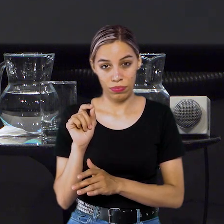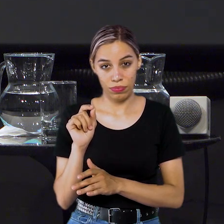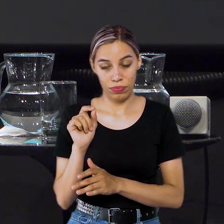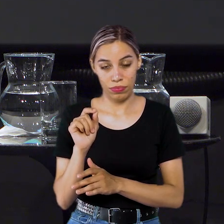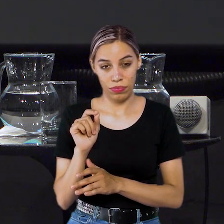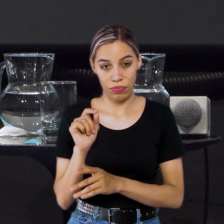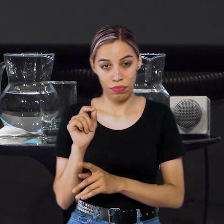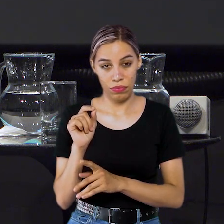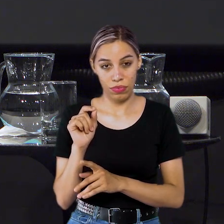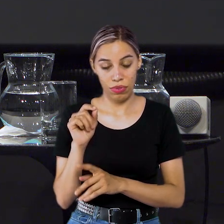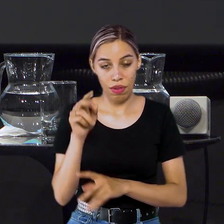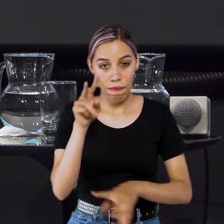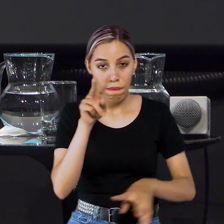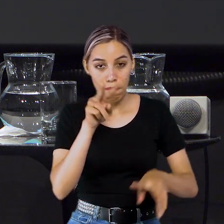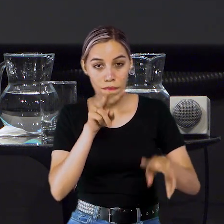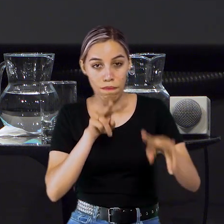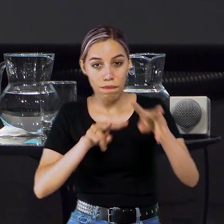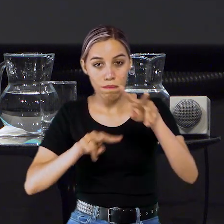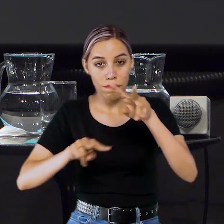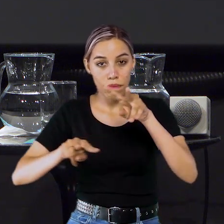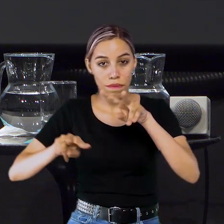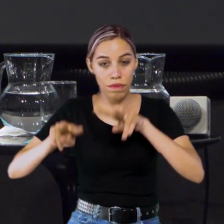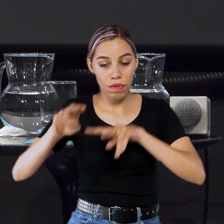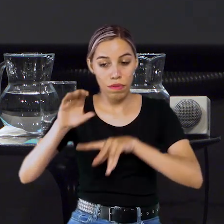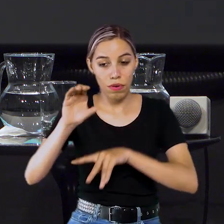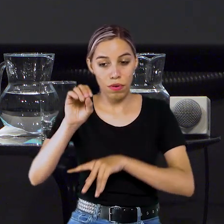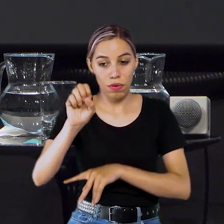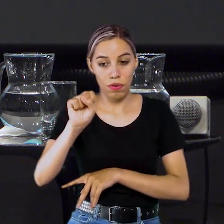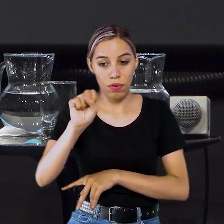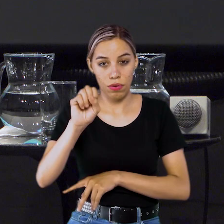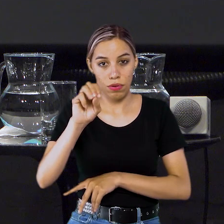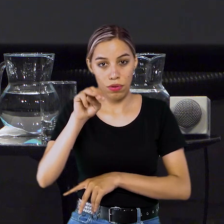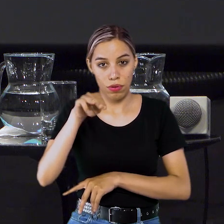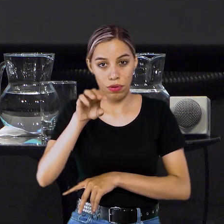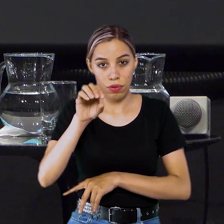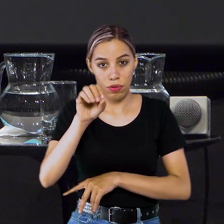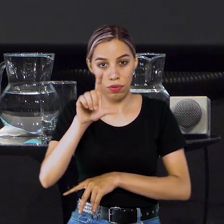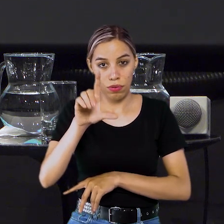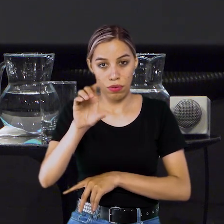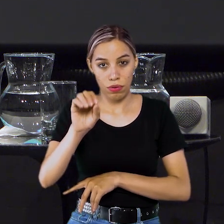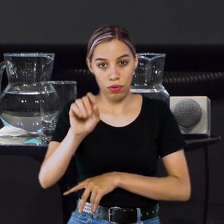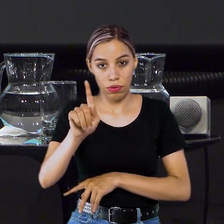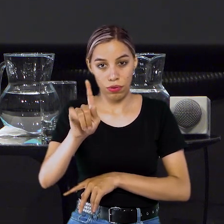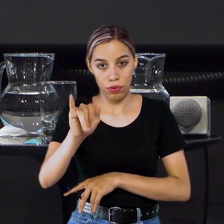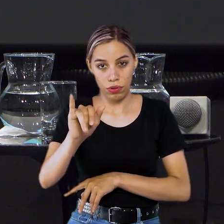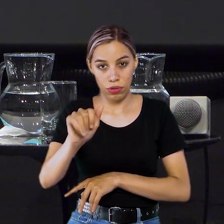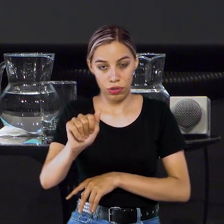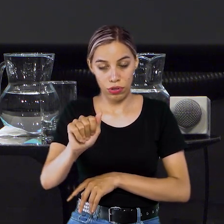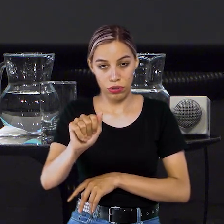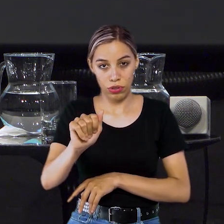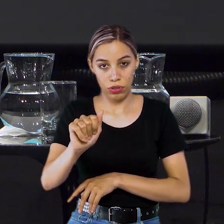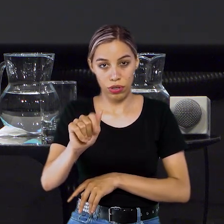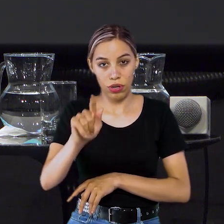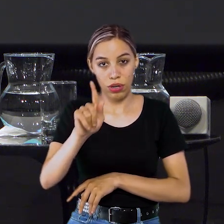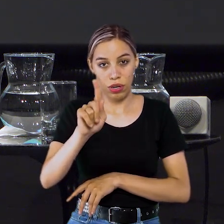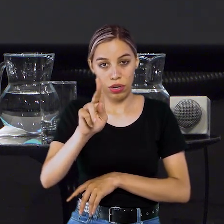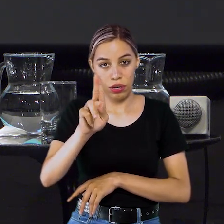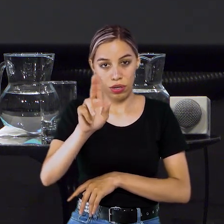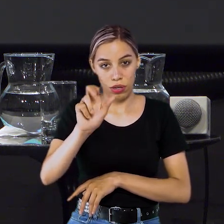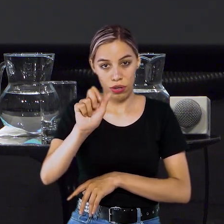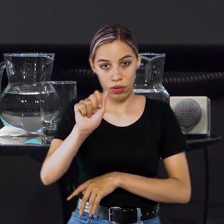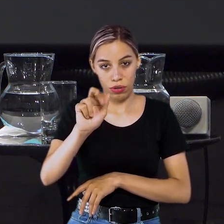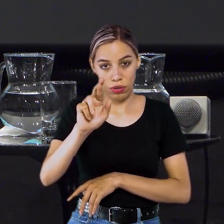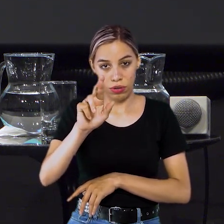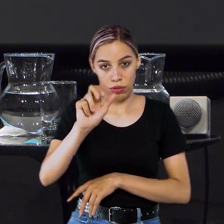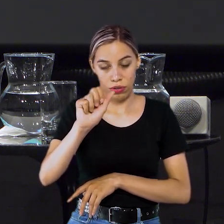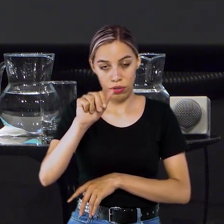Visão Cosmologia Guarani. Dei tipo aula durante 4 sessões nas